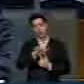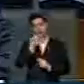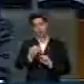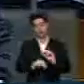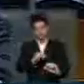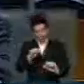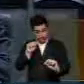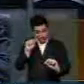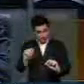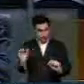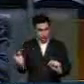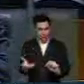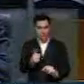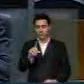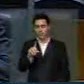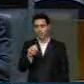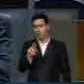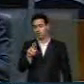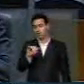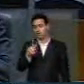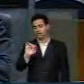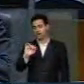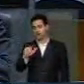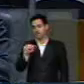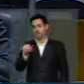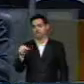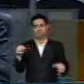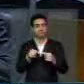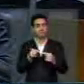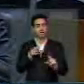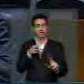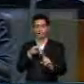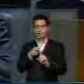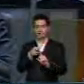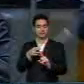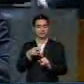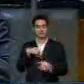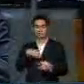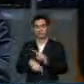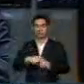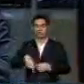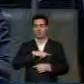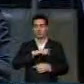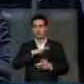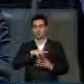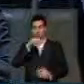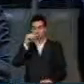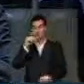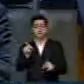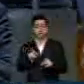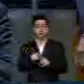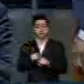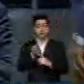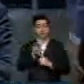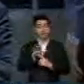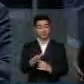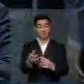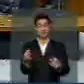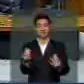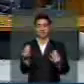imperecível do grande Dorival Caim foram referências que tocaram fundo a nossa alma e refletem a extraordinária